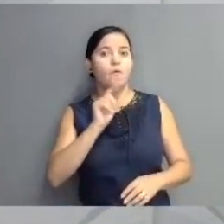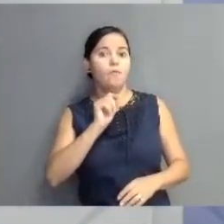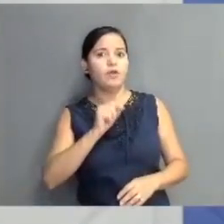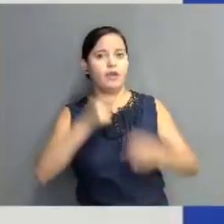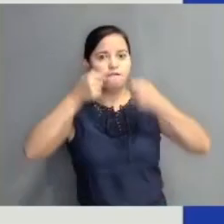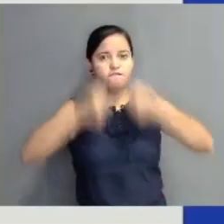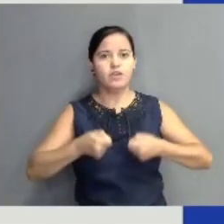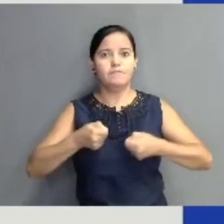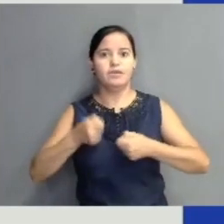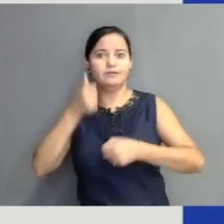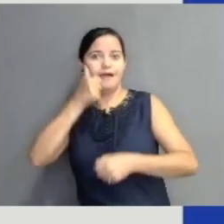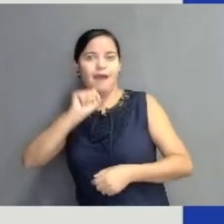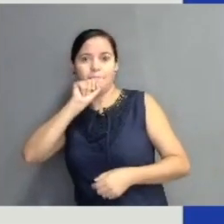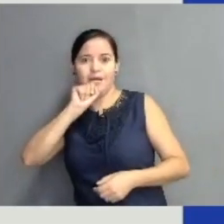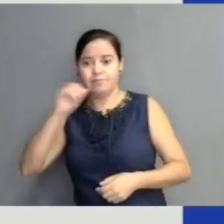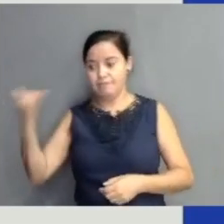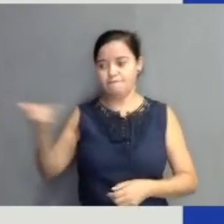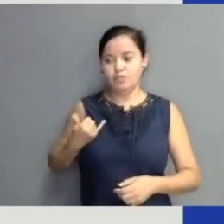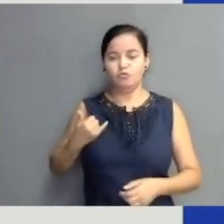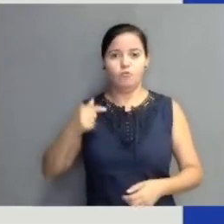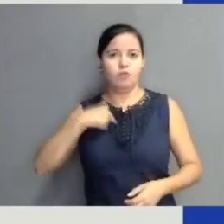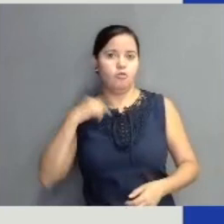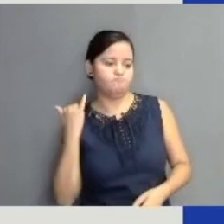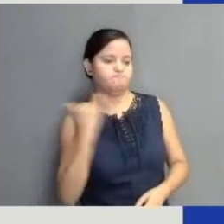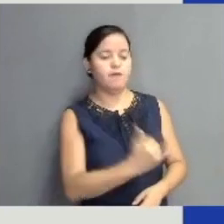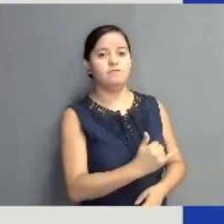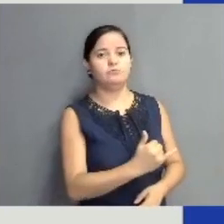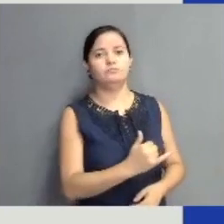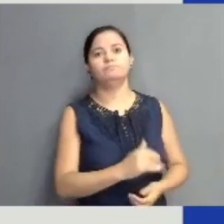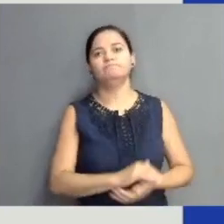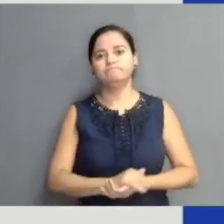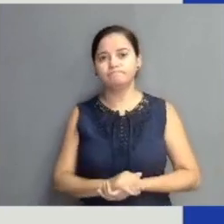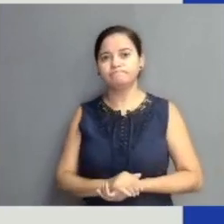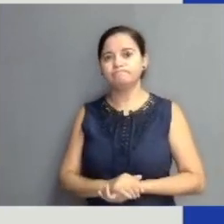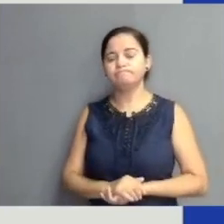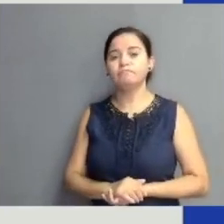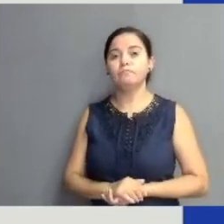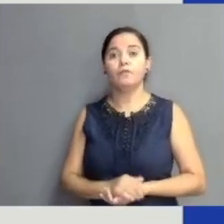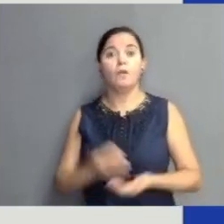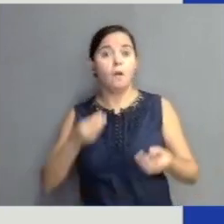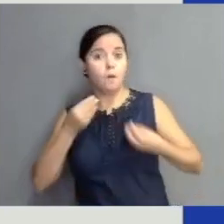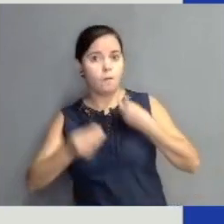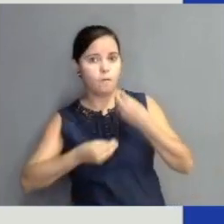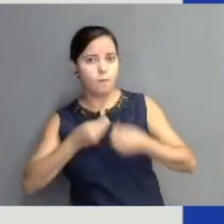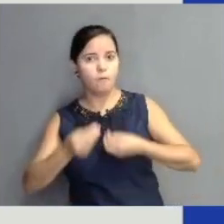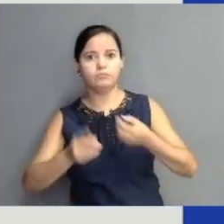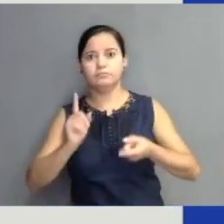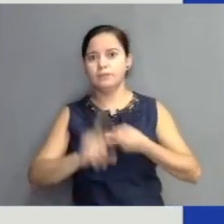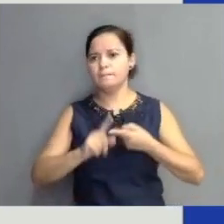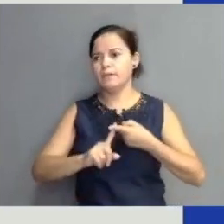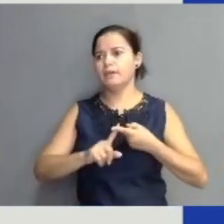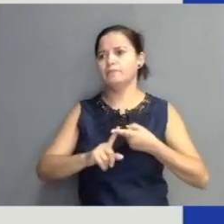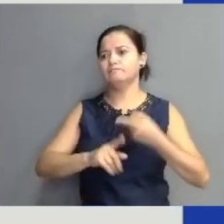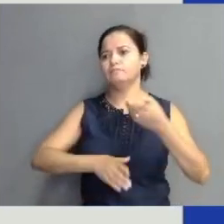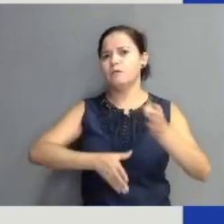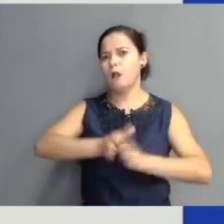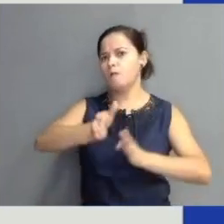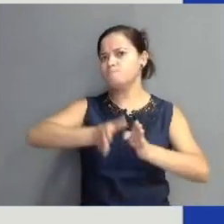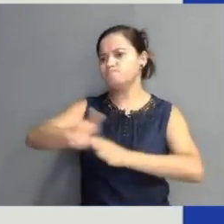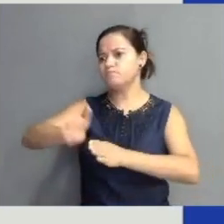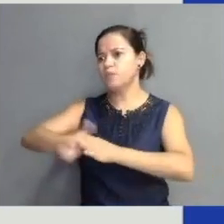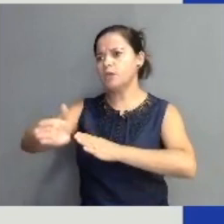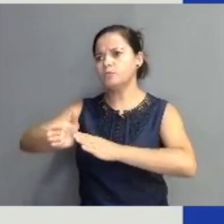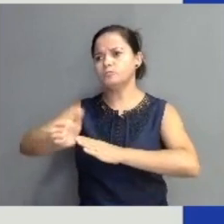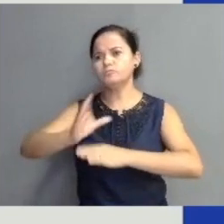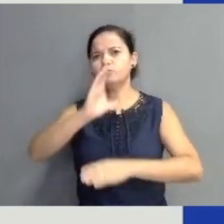tipo de argumento número 2, aqui na nossa telinha. Argumento de consenso. Enunciados que não